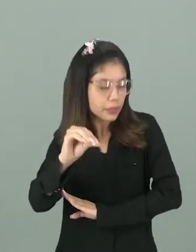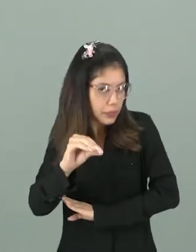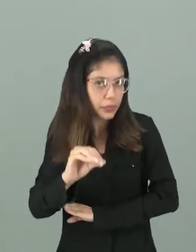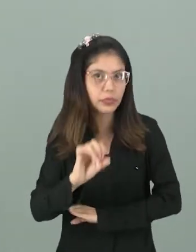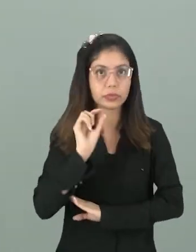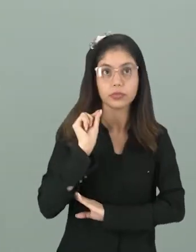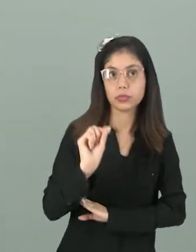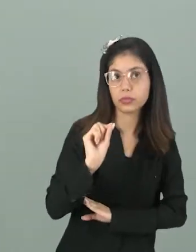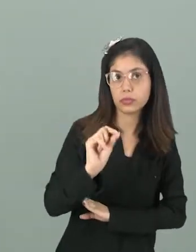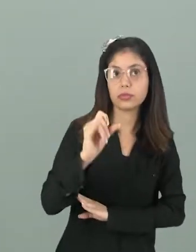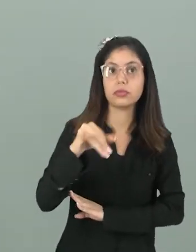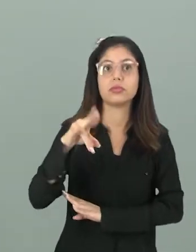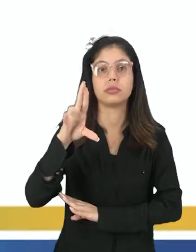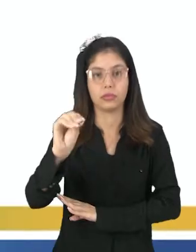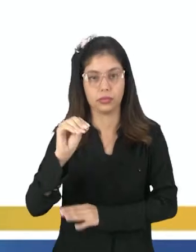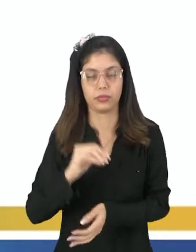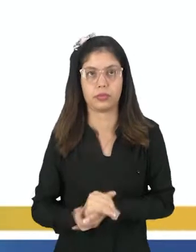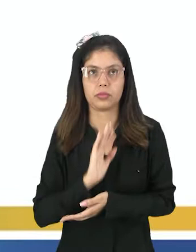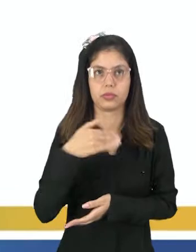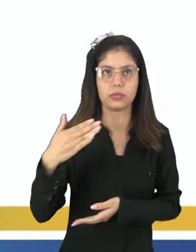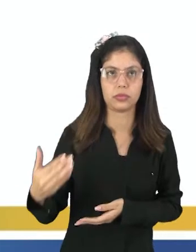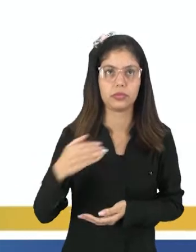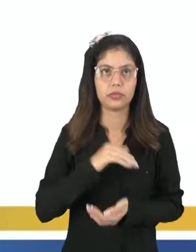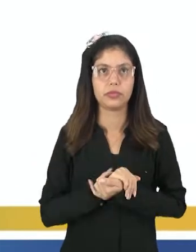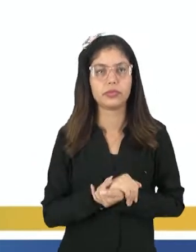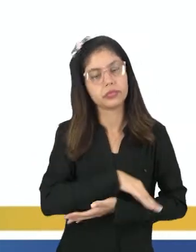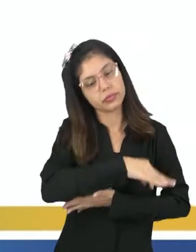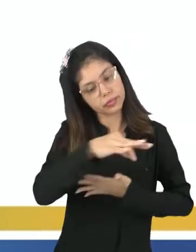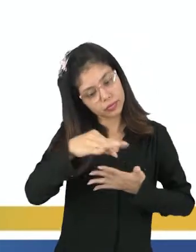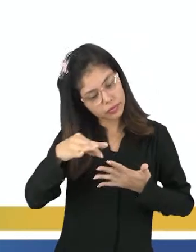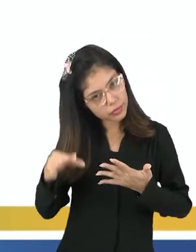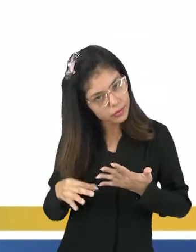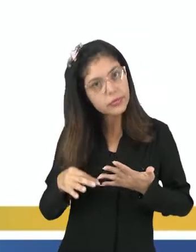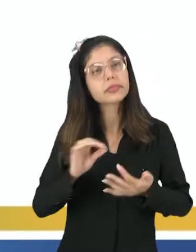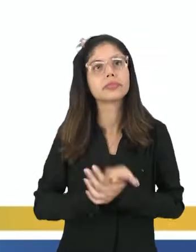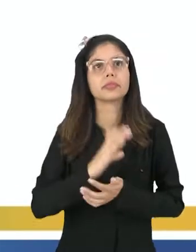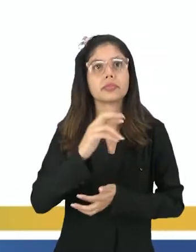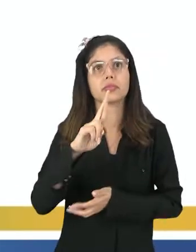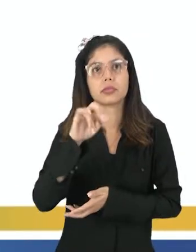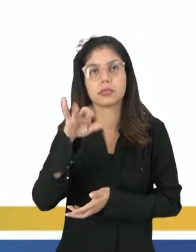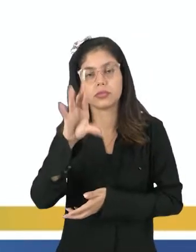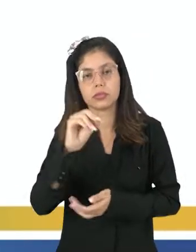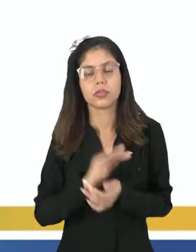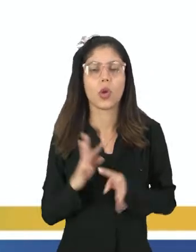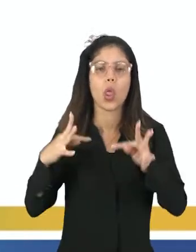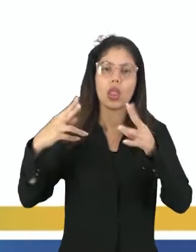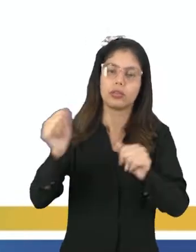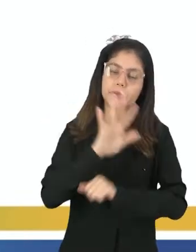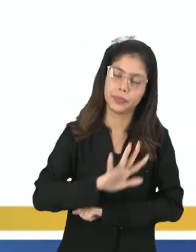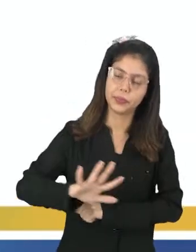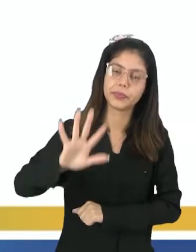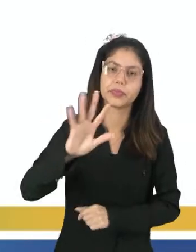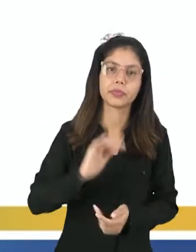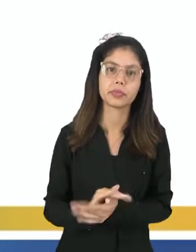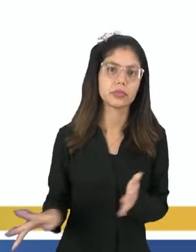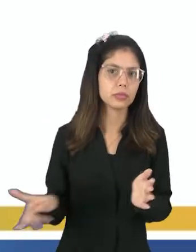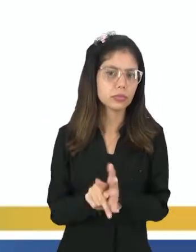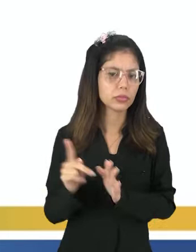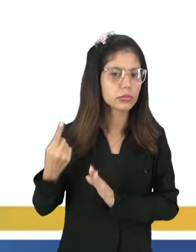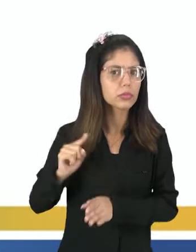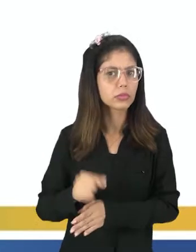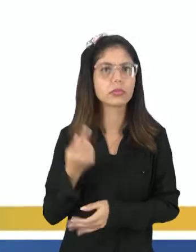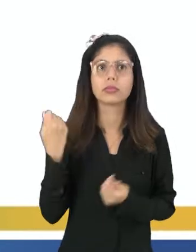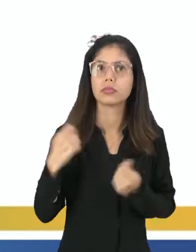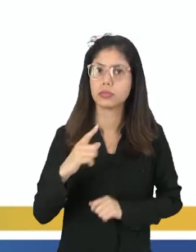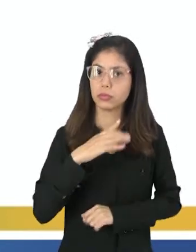são os inorgânicos. Quando a gente fala dos componentes ou dos compostos orgânicos, são todos aqueles que obrigatoriamente vão